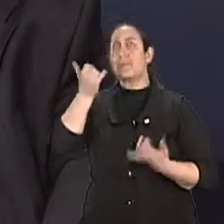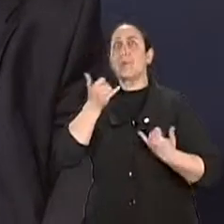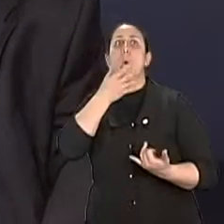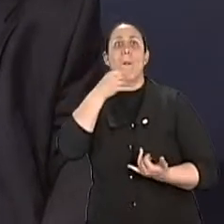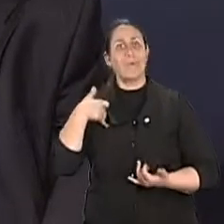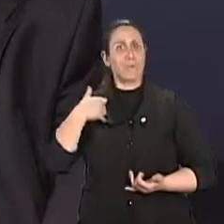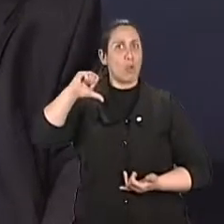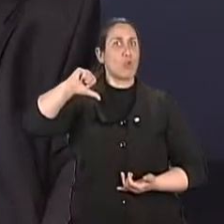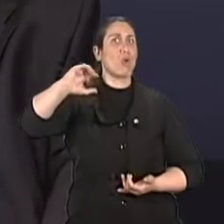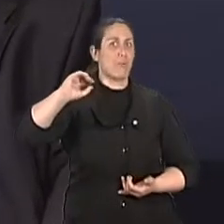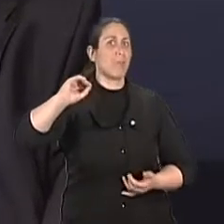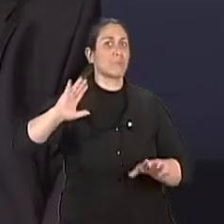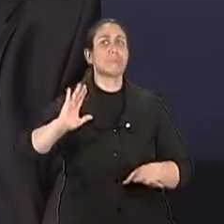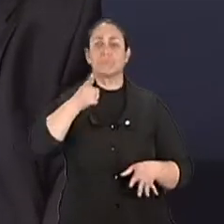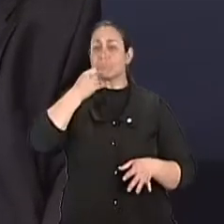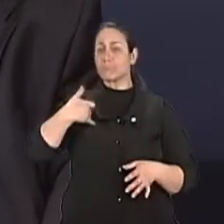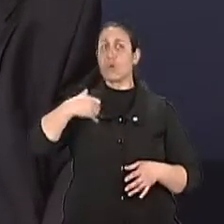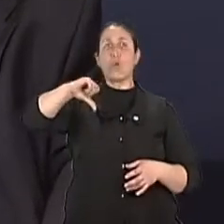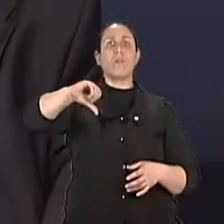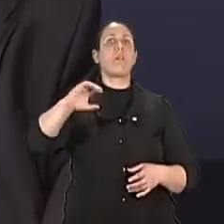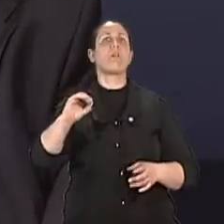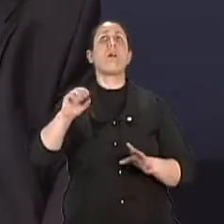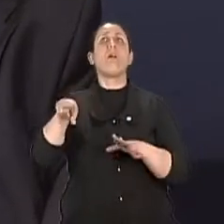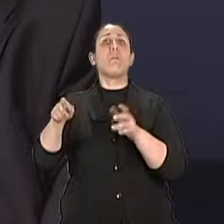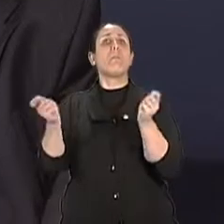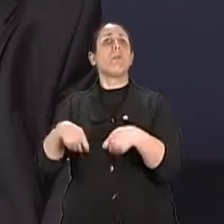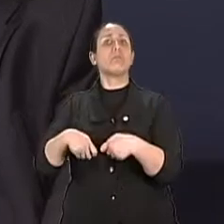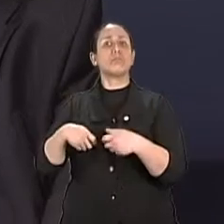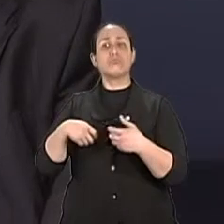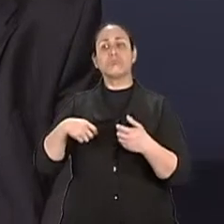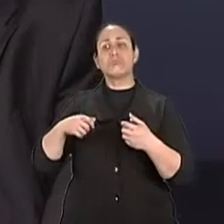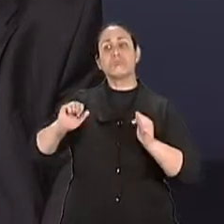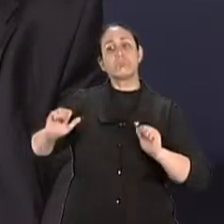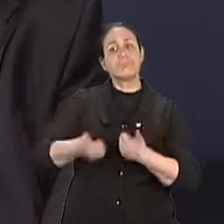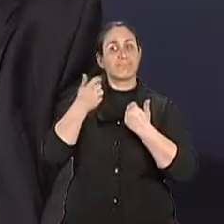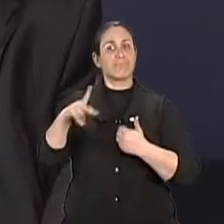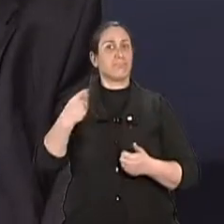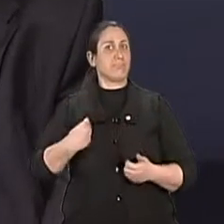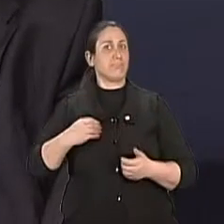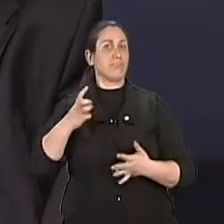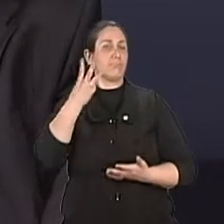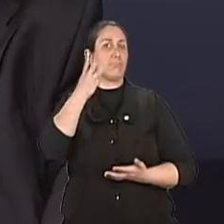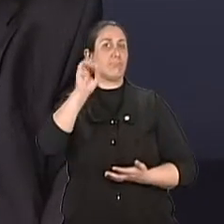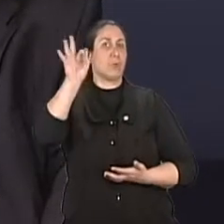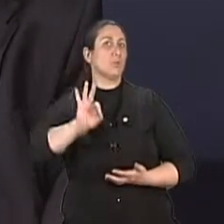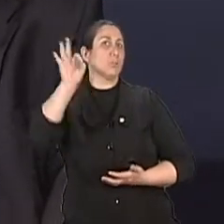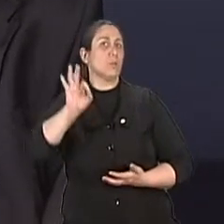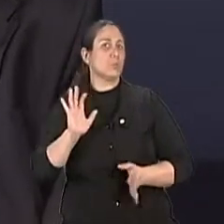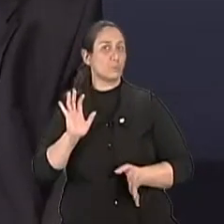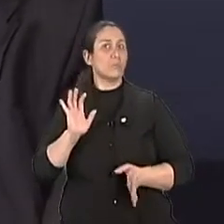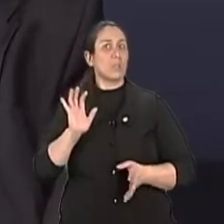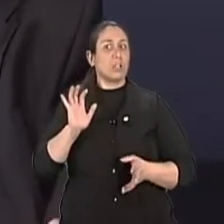ele vai, se ele fez tudo certo, ele ainda vai ter uma chance de mais de 30% de uma queda com fratura.